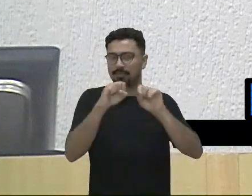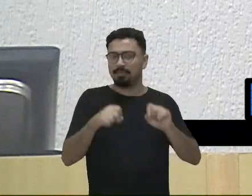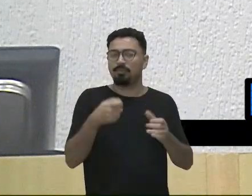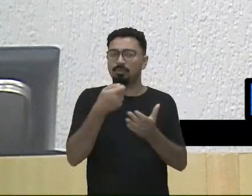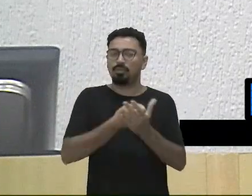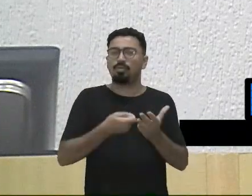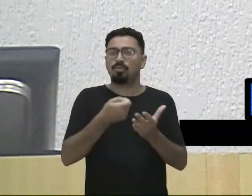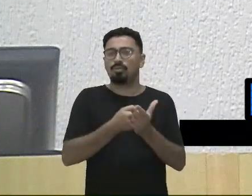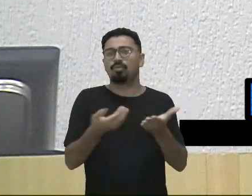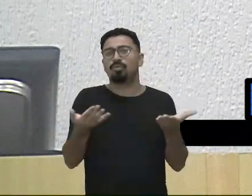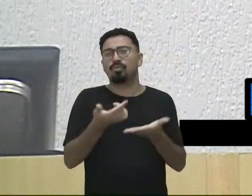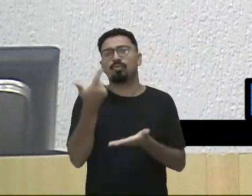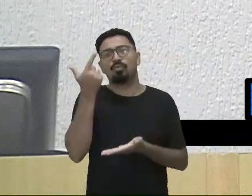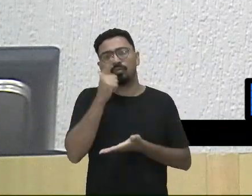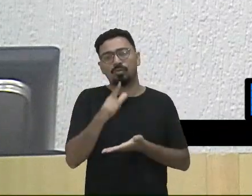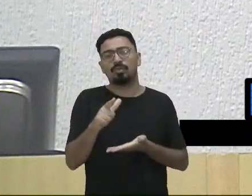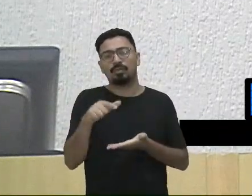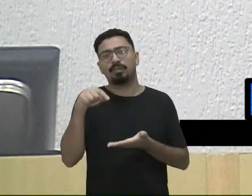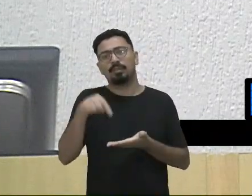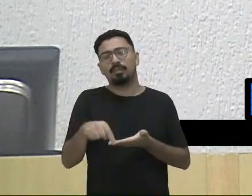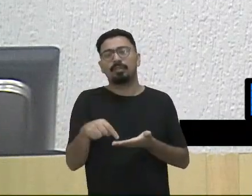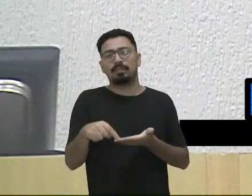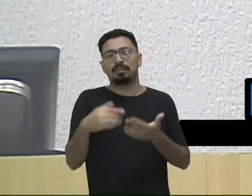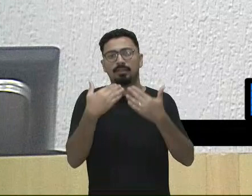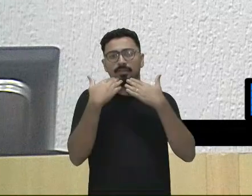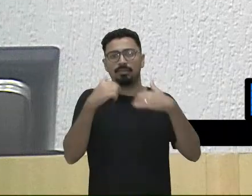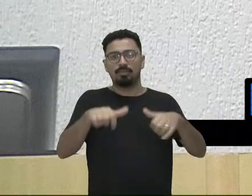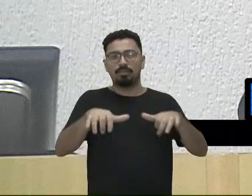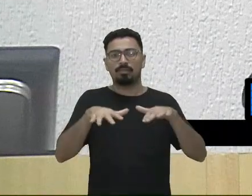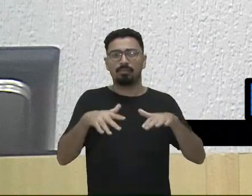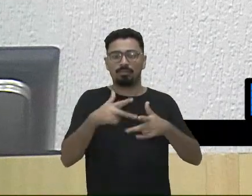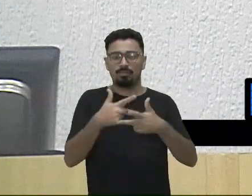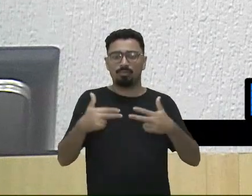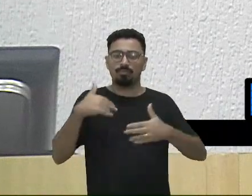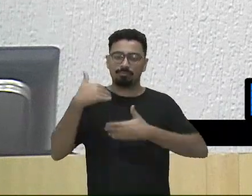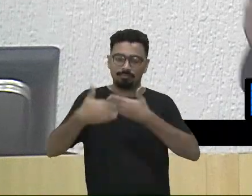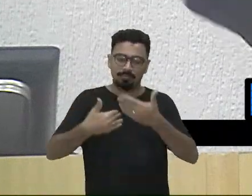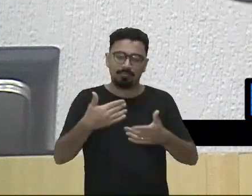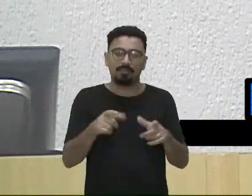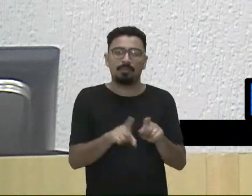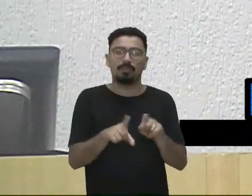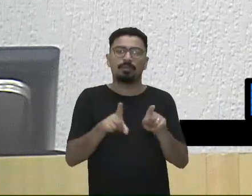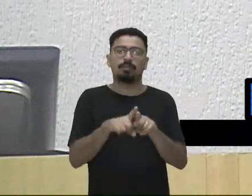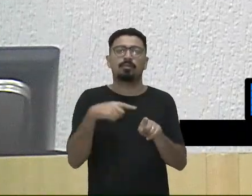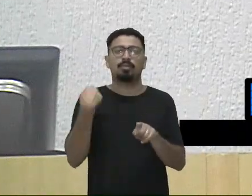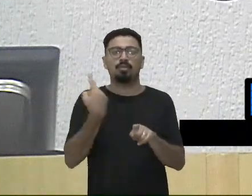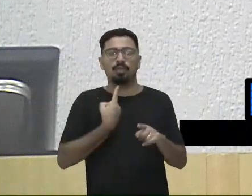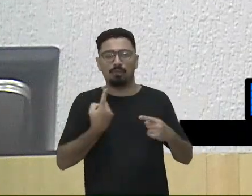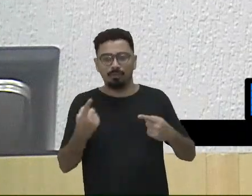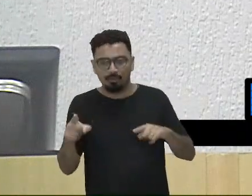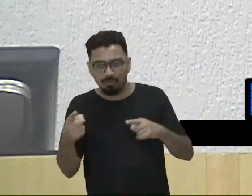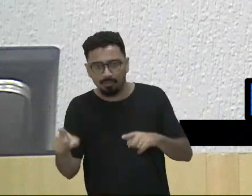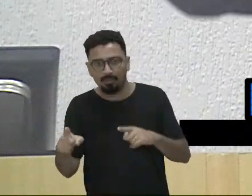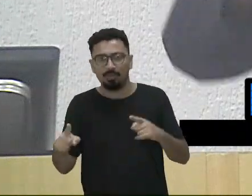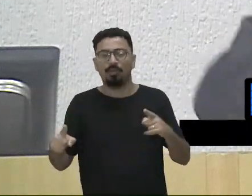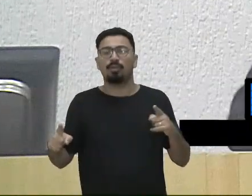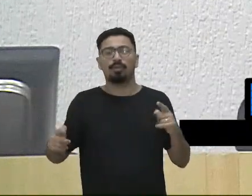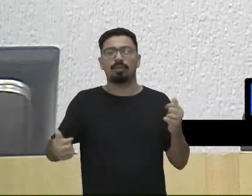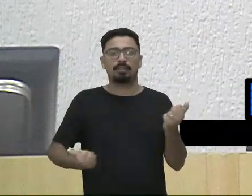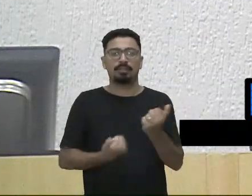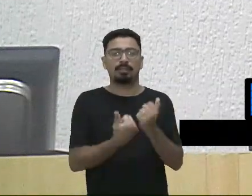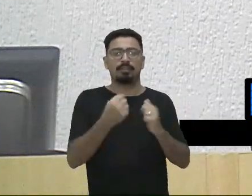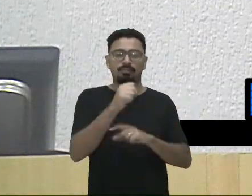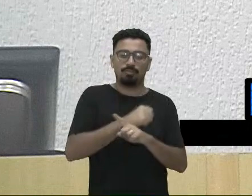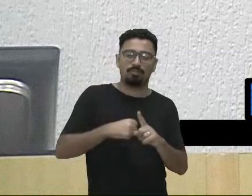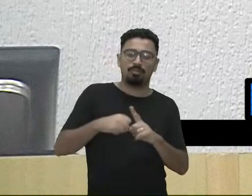gente conseguiu hoje fazer essa primeira audiência pública, são alguns avanços, a gente provocou a assistência social para ter uma luz agora e